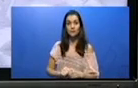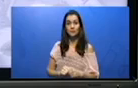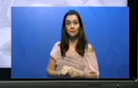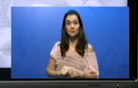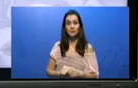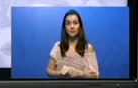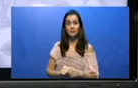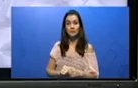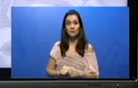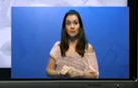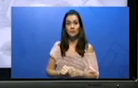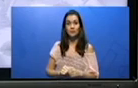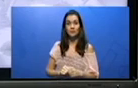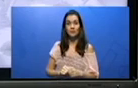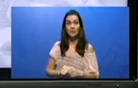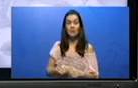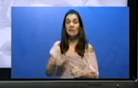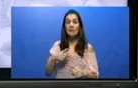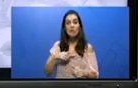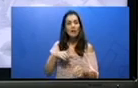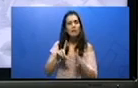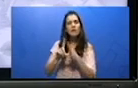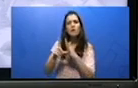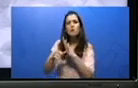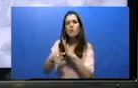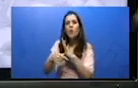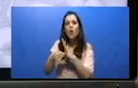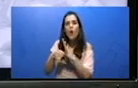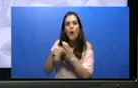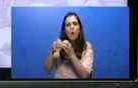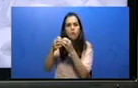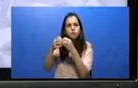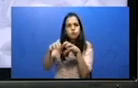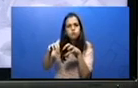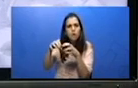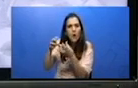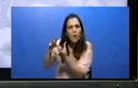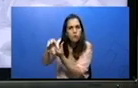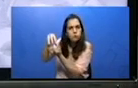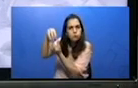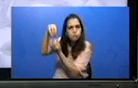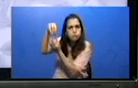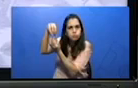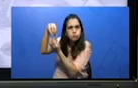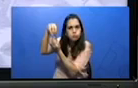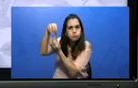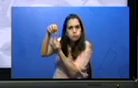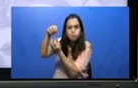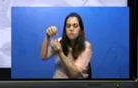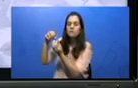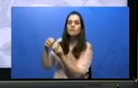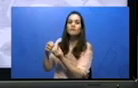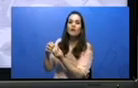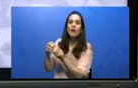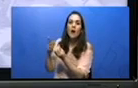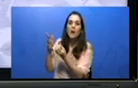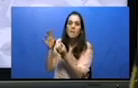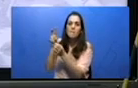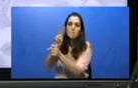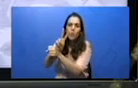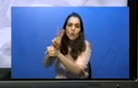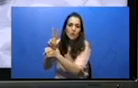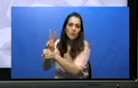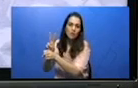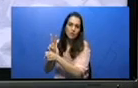fertilização, a formação de ovos, e esses ovos são depositados em regiões protegidas, em ambientes protegidos de outros